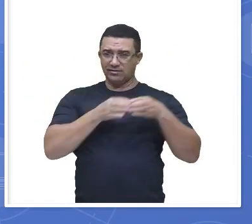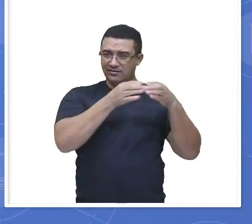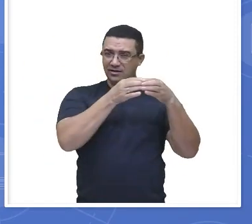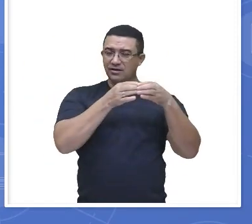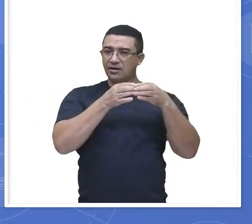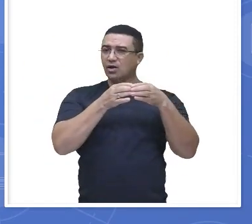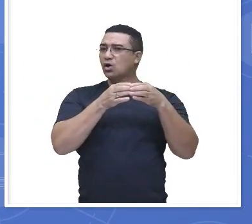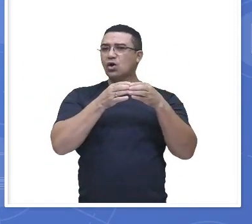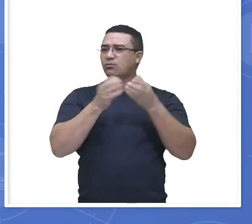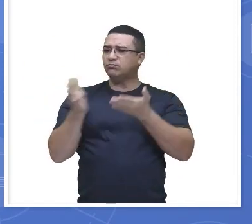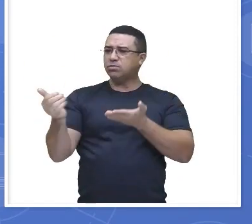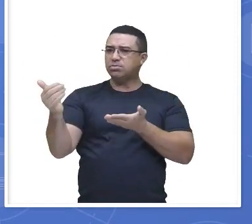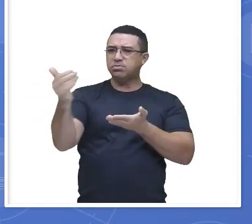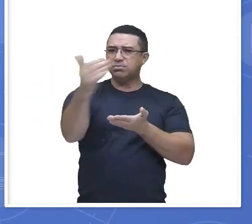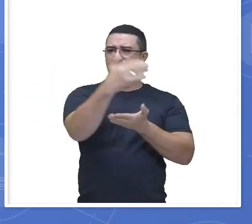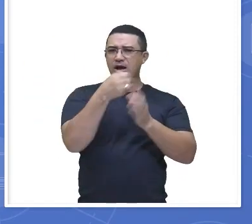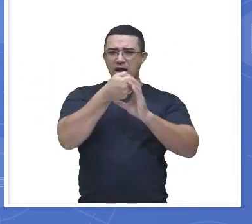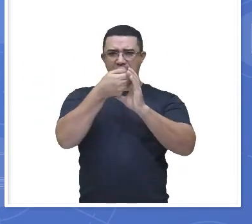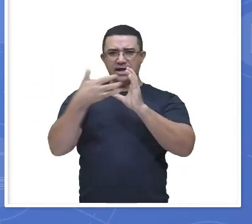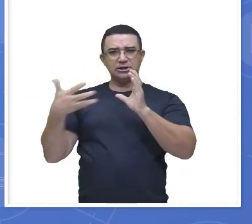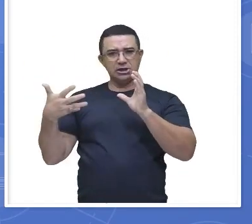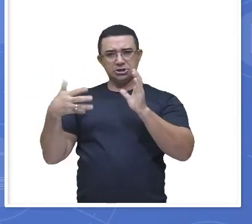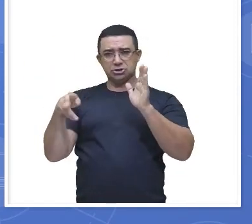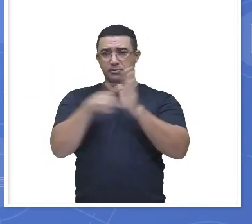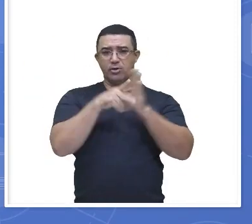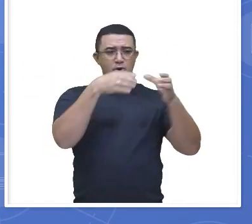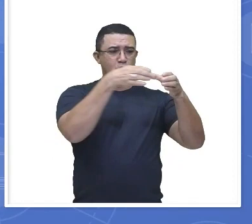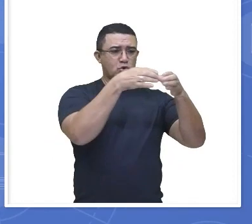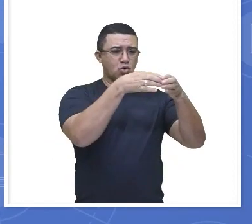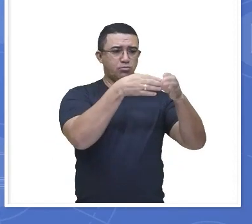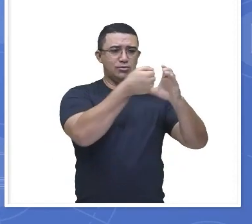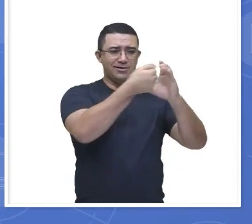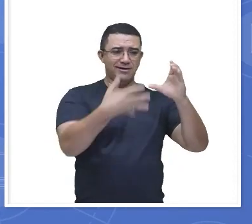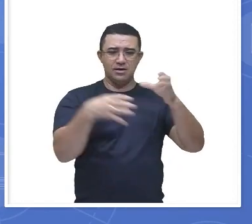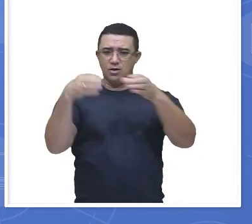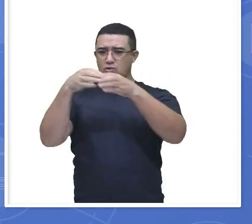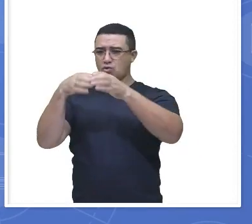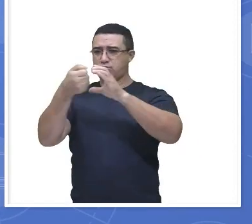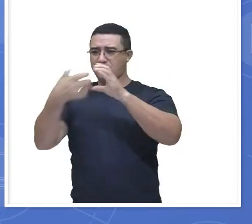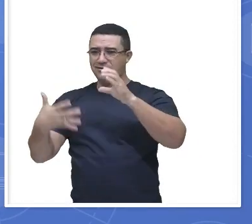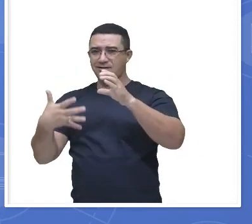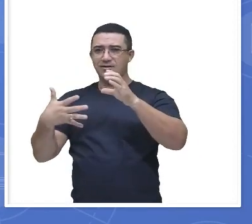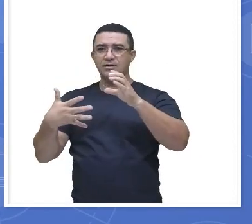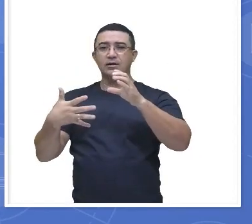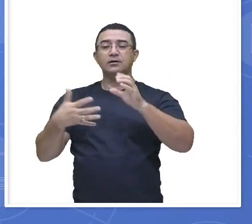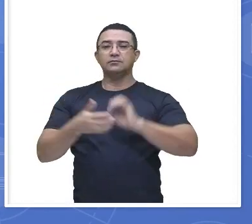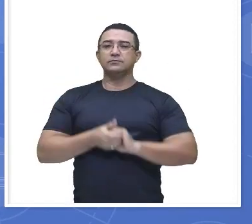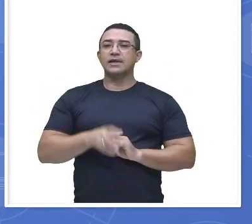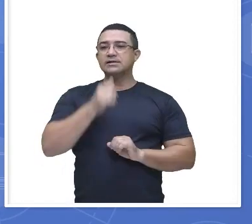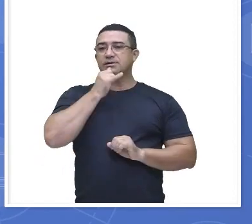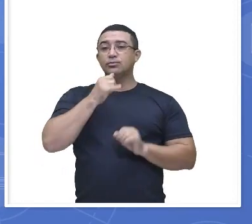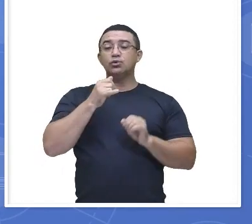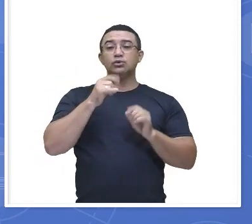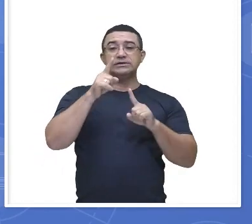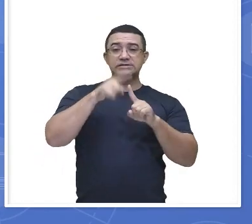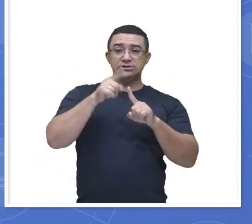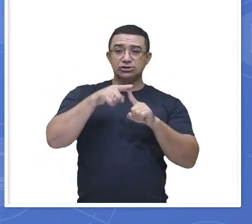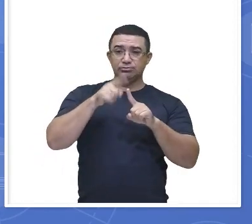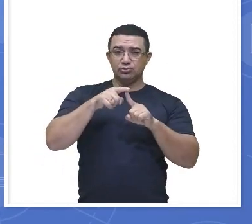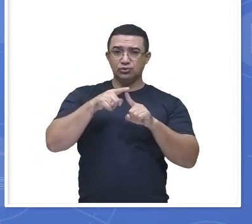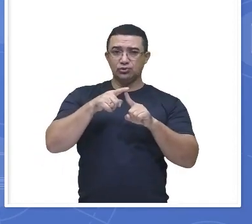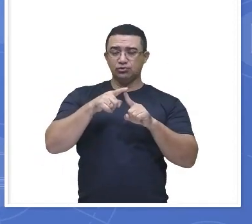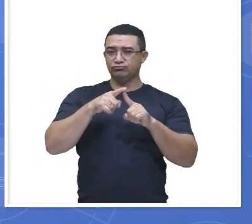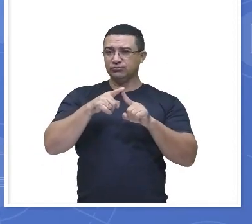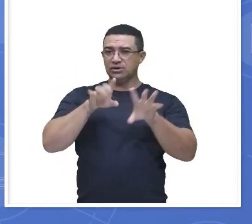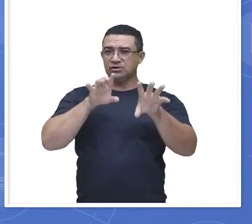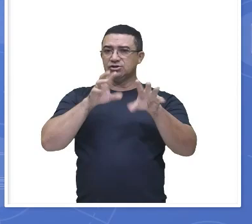que são comuns, características gerais e que acabam se parecendo. Por exemplo, o tipo de informação que eles